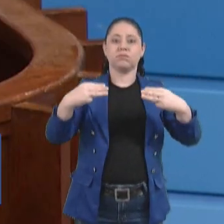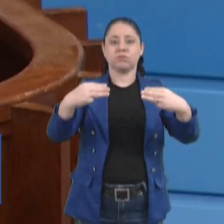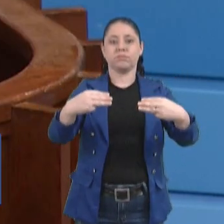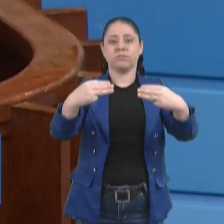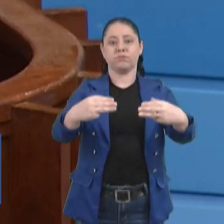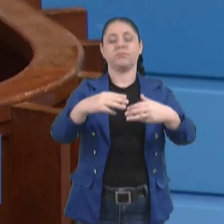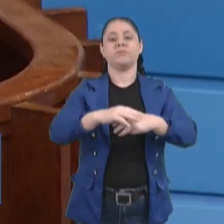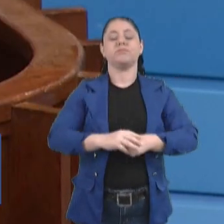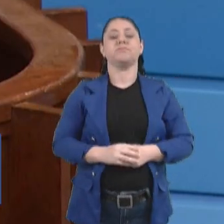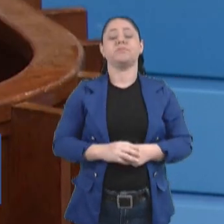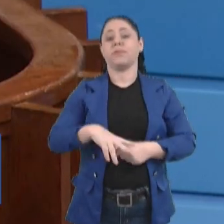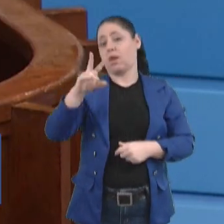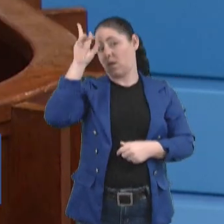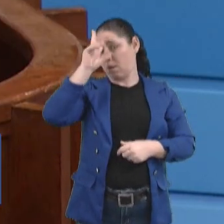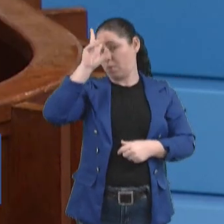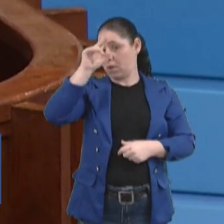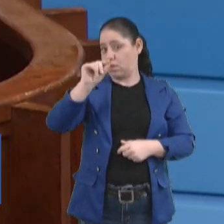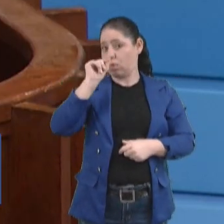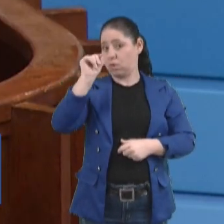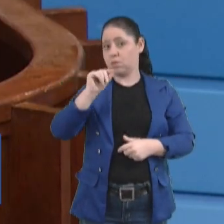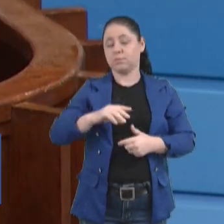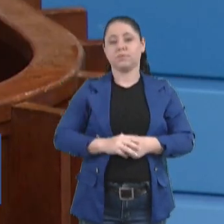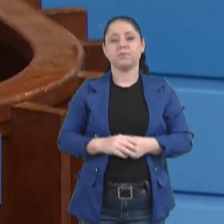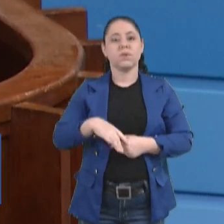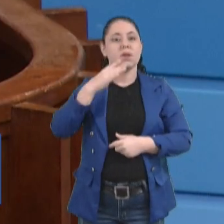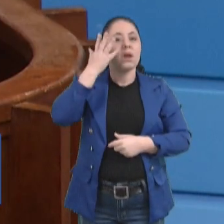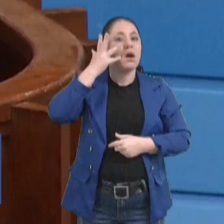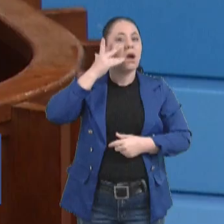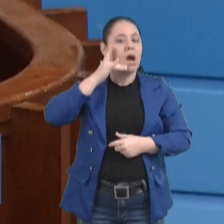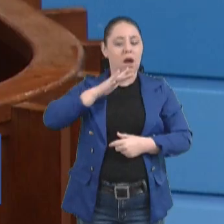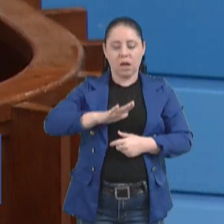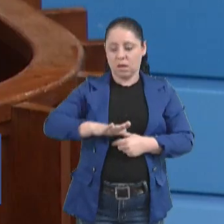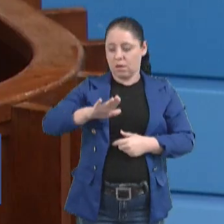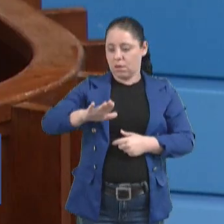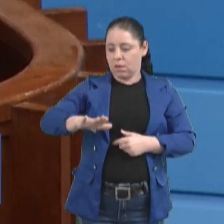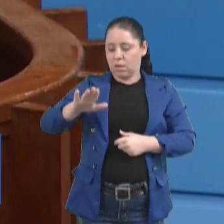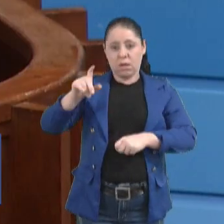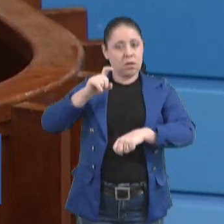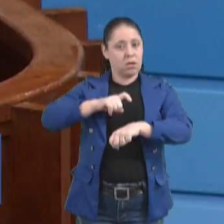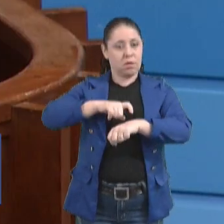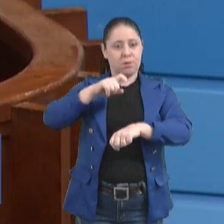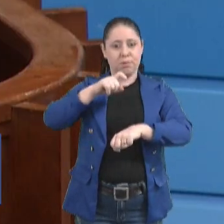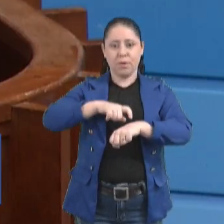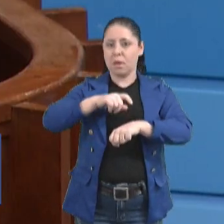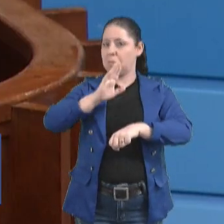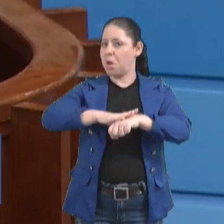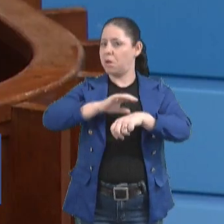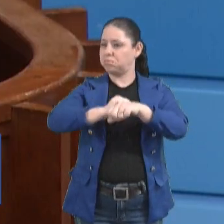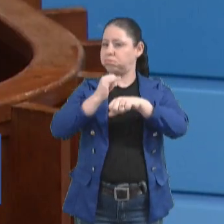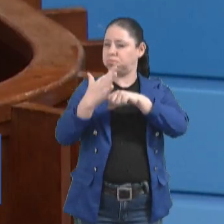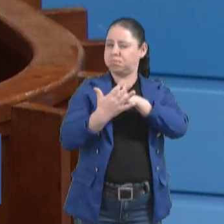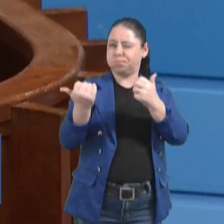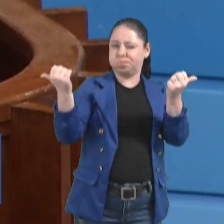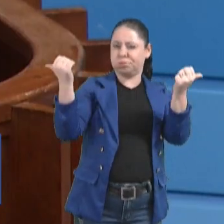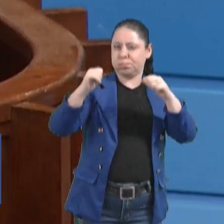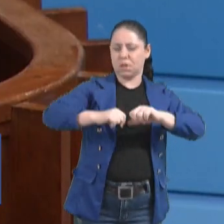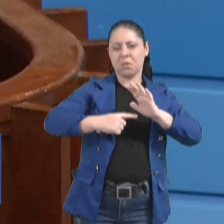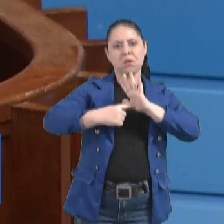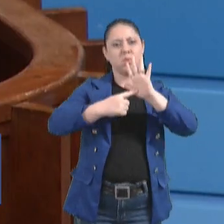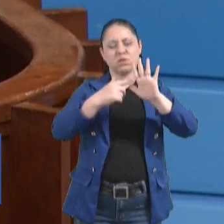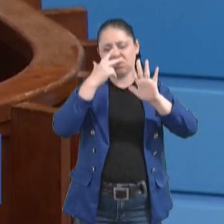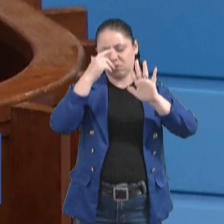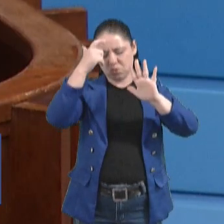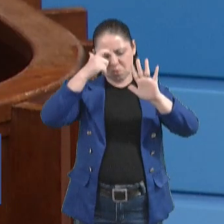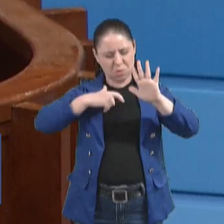ministros. Lembrando que as crianças, em todo momento, no período mais crítico,